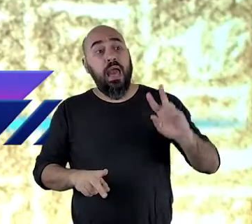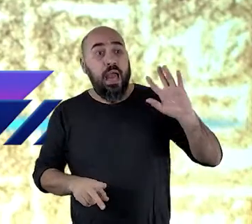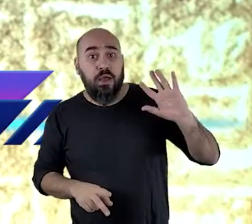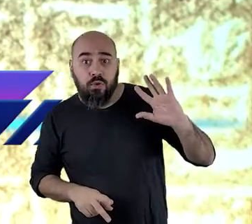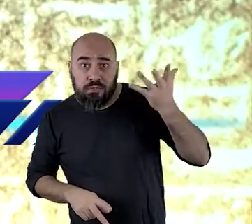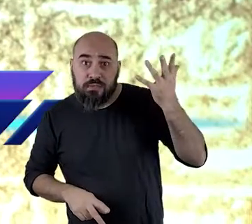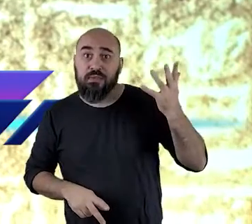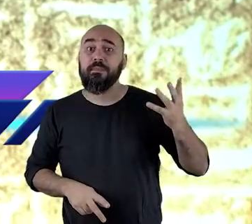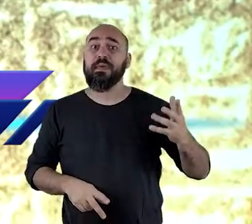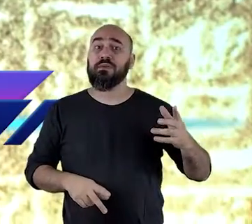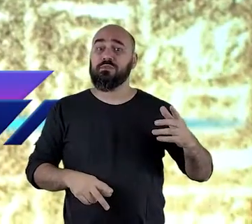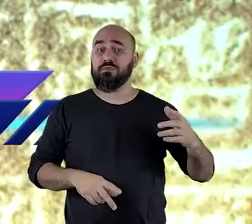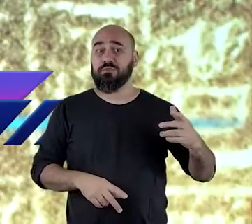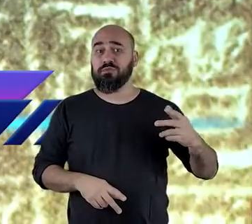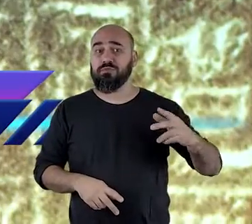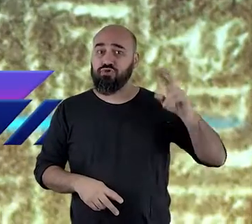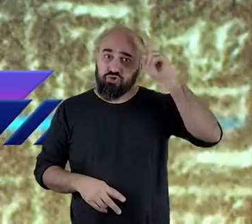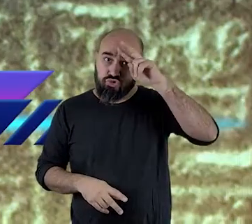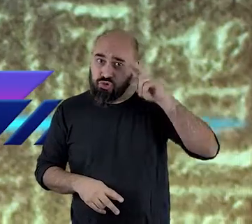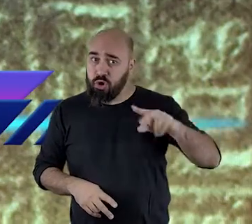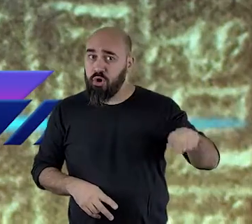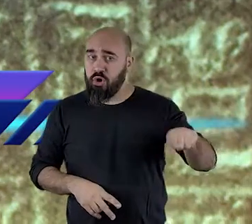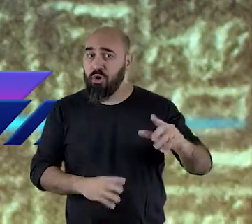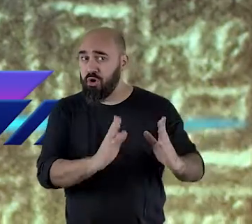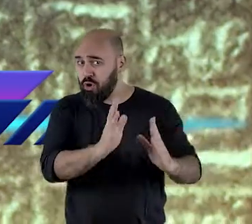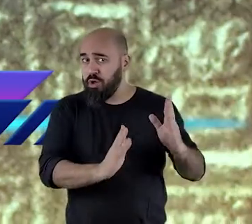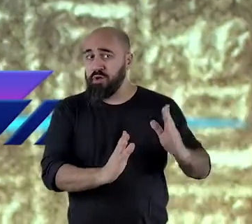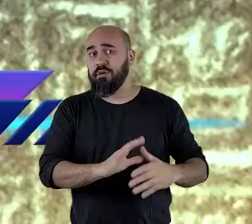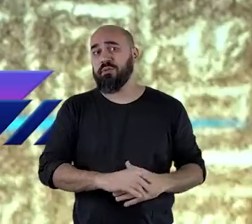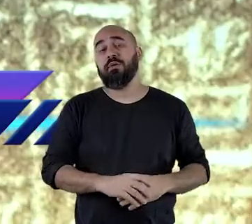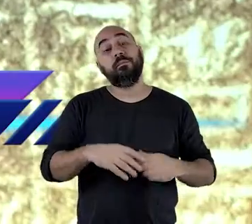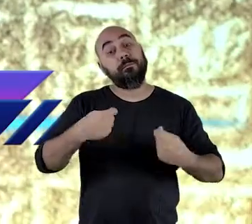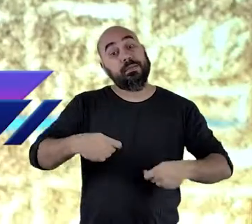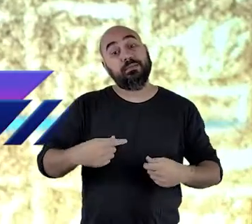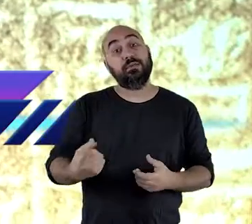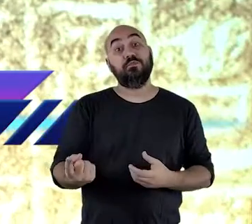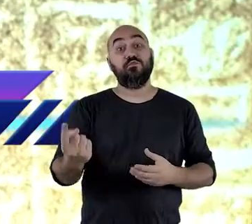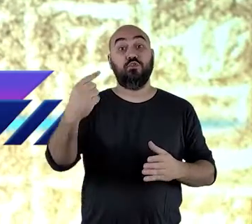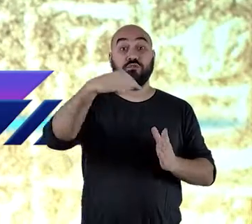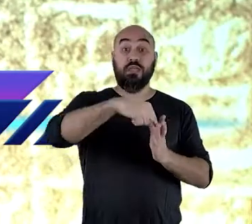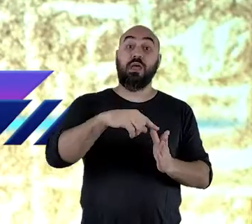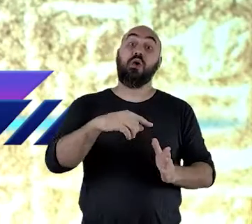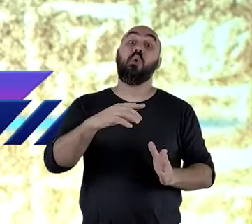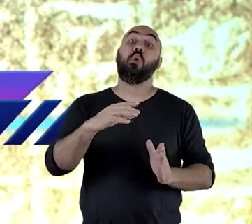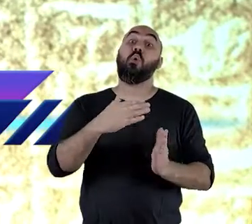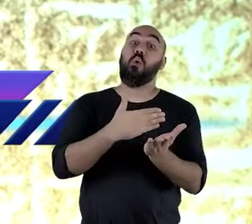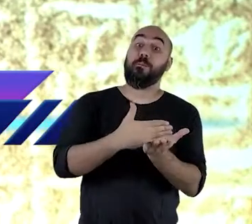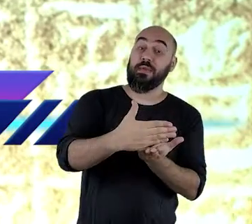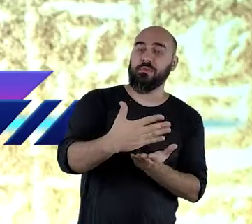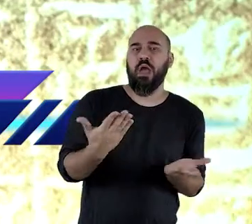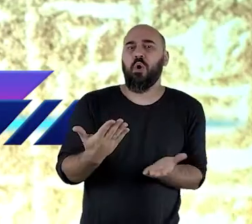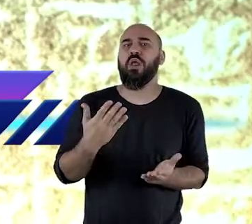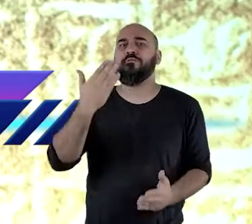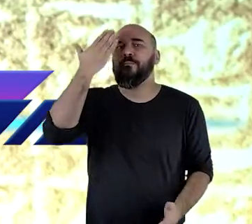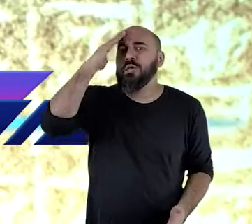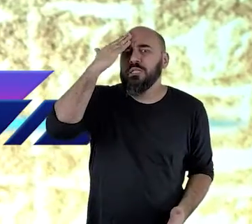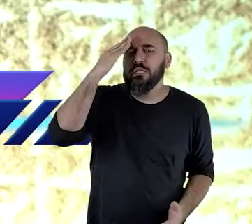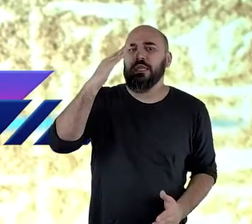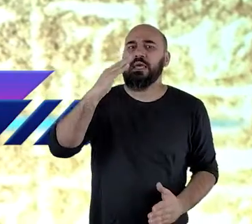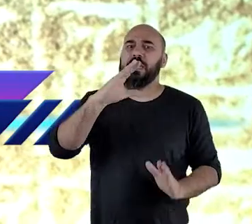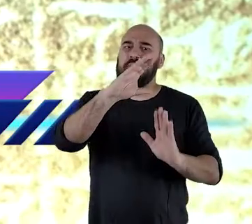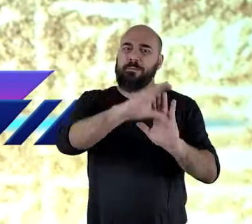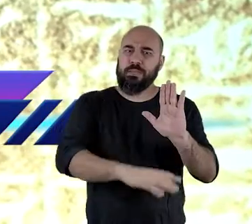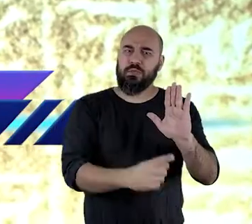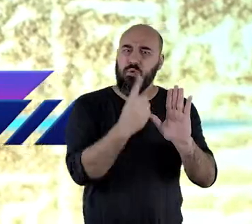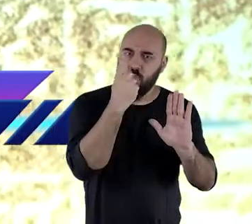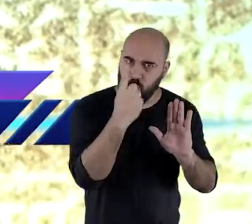livro. Para isso, nós precisamos ir ao começo. Agora sim, vamos entrar na história de Daniel, capítulo